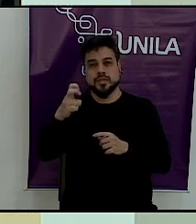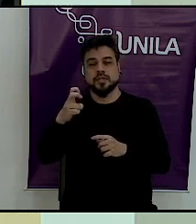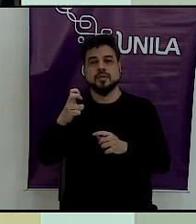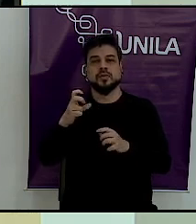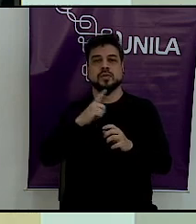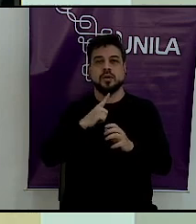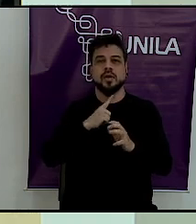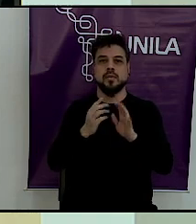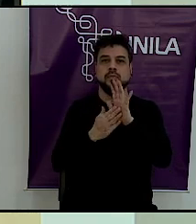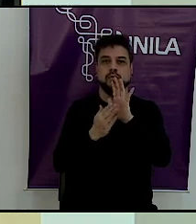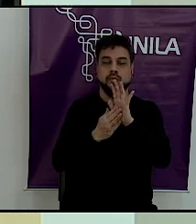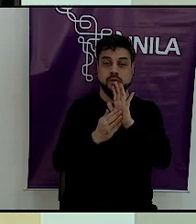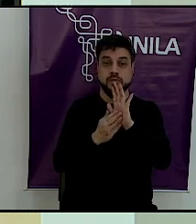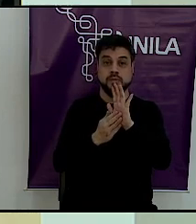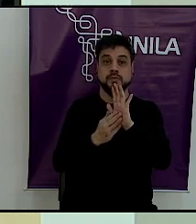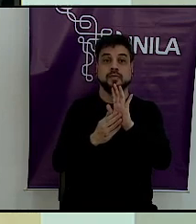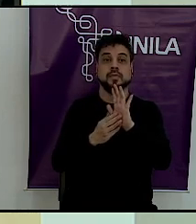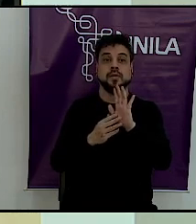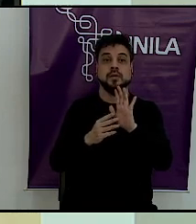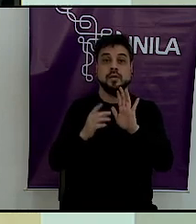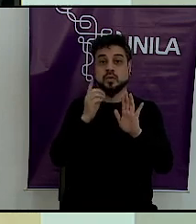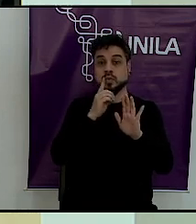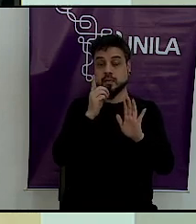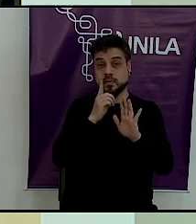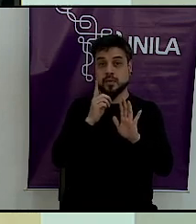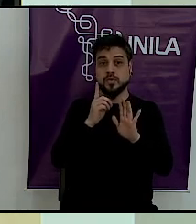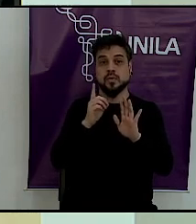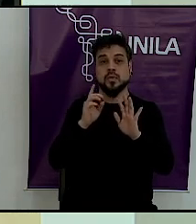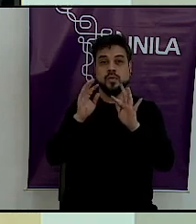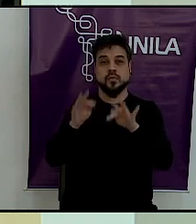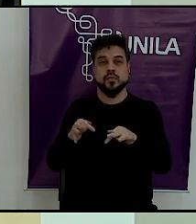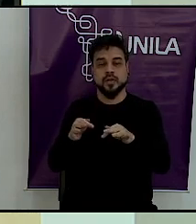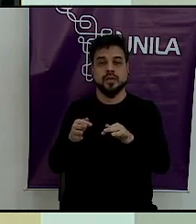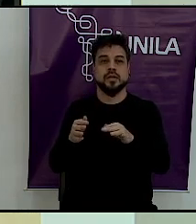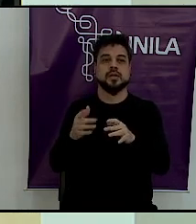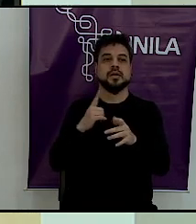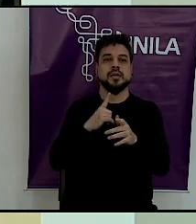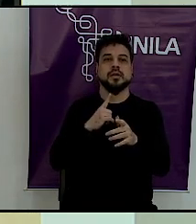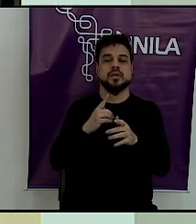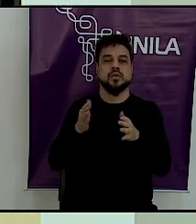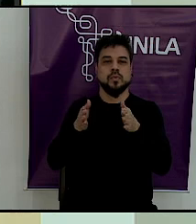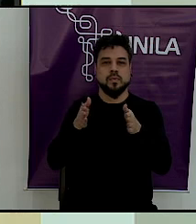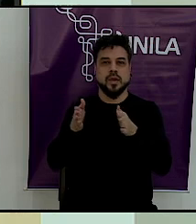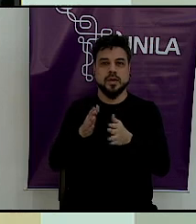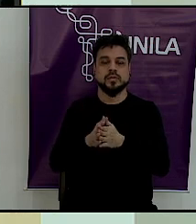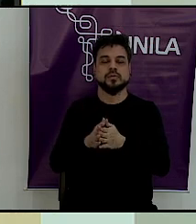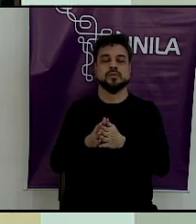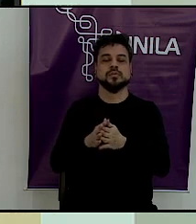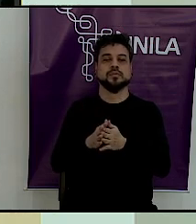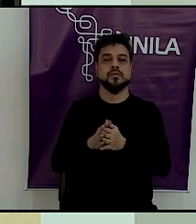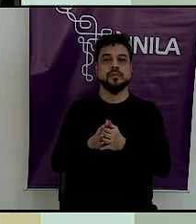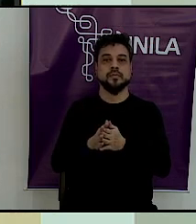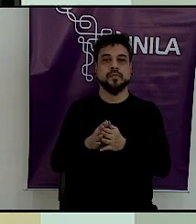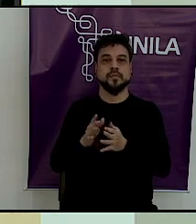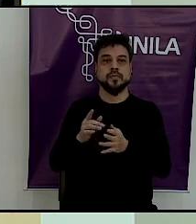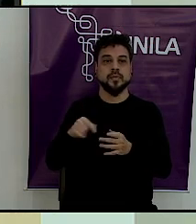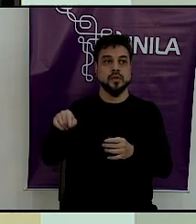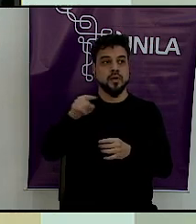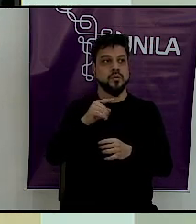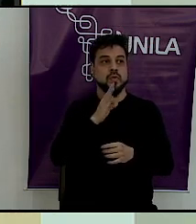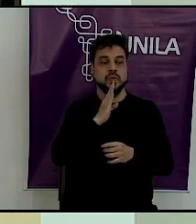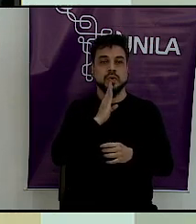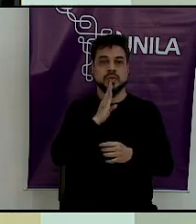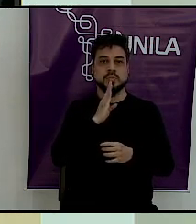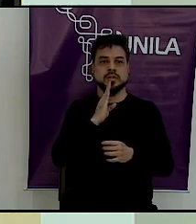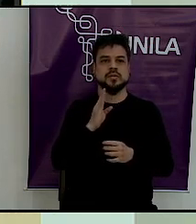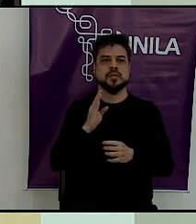proposta. Segunda-feira, domingo, na verdade, encerrou o prazo de envio das ações, e vamos conhecer hoje, porque